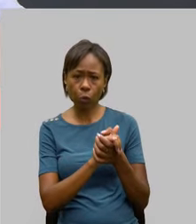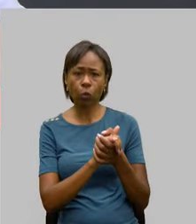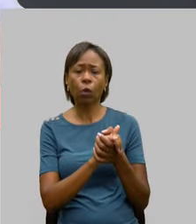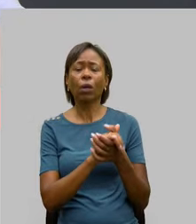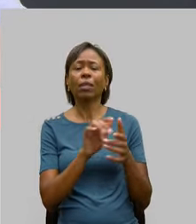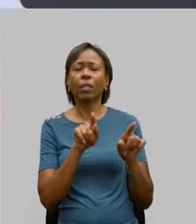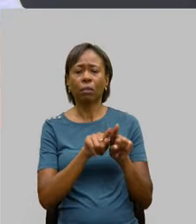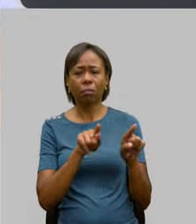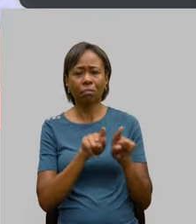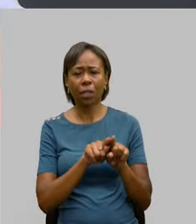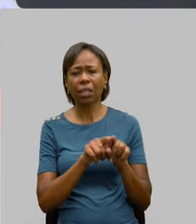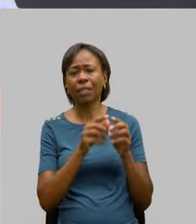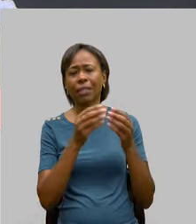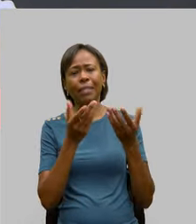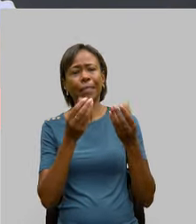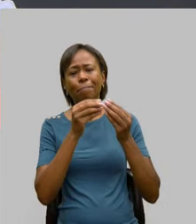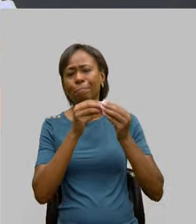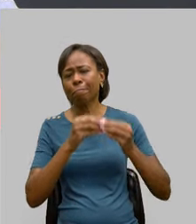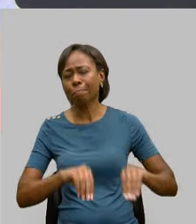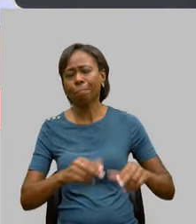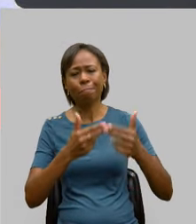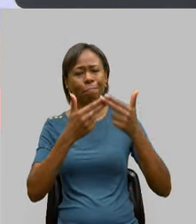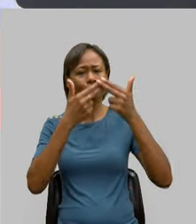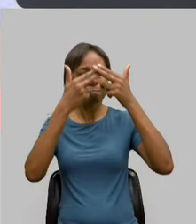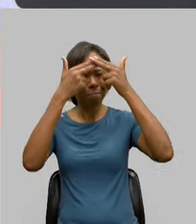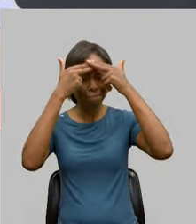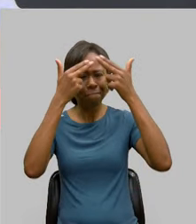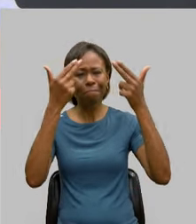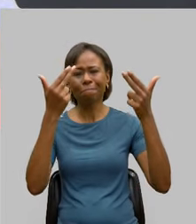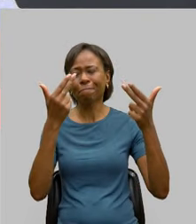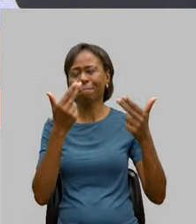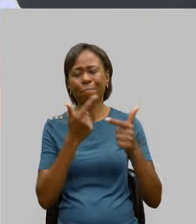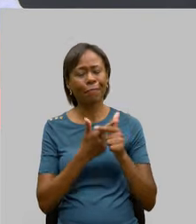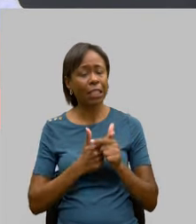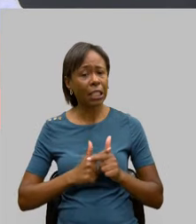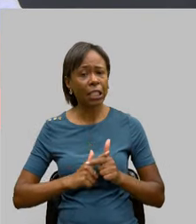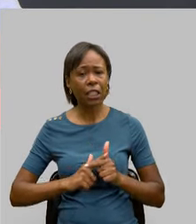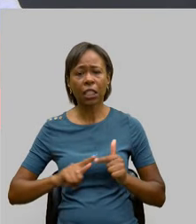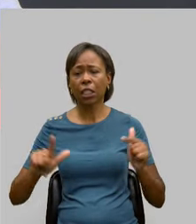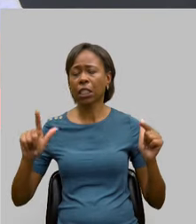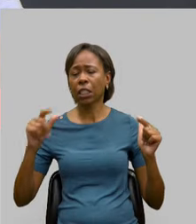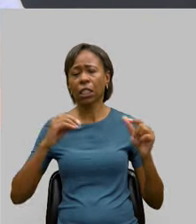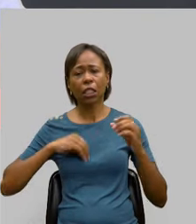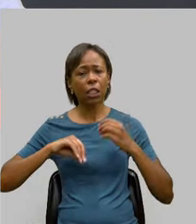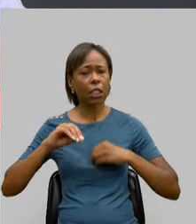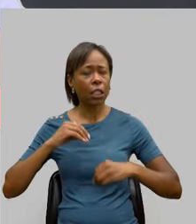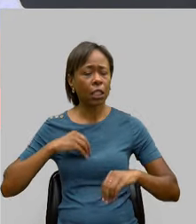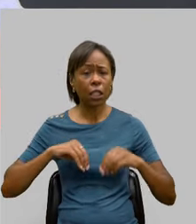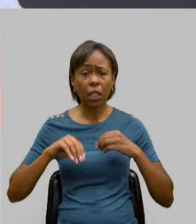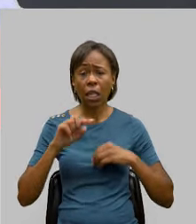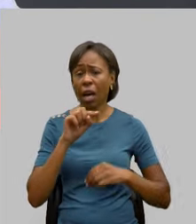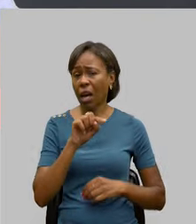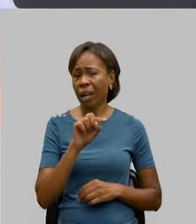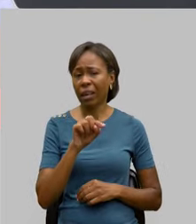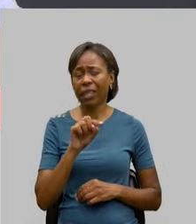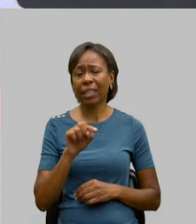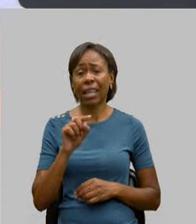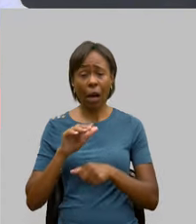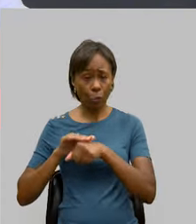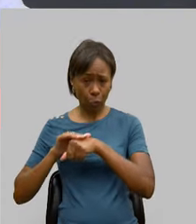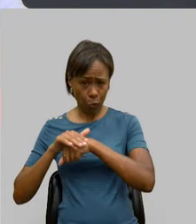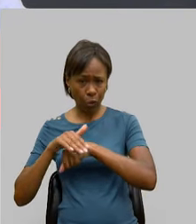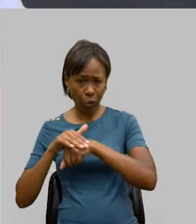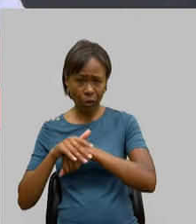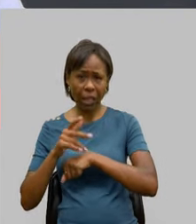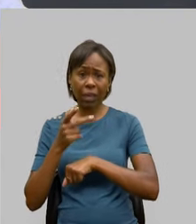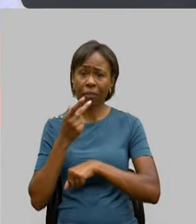comprometido tão traumatizado e tão depressivo que ele falava durante a noite se eu